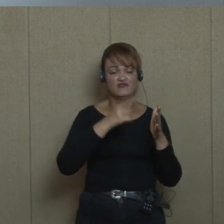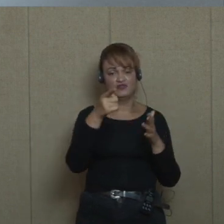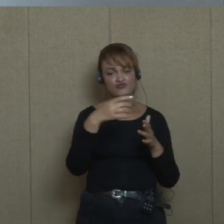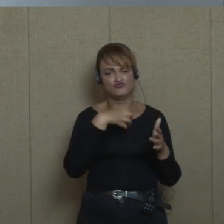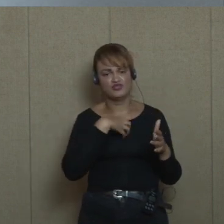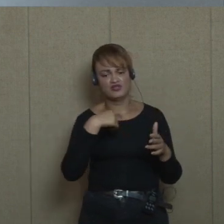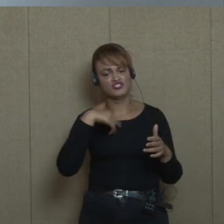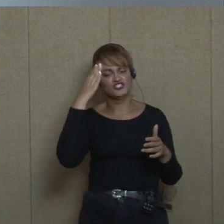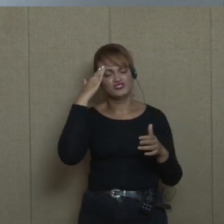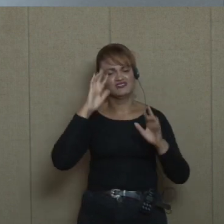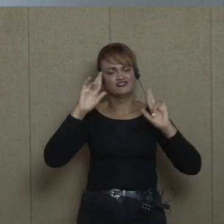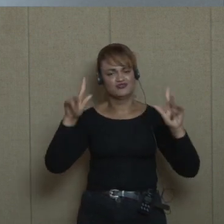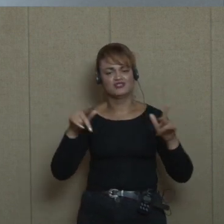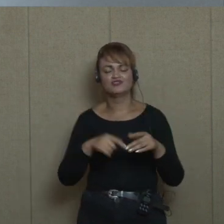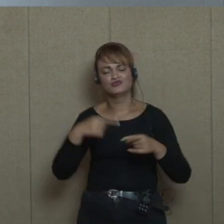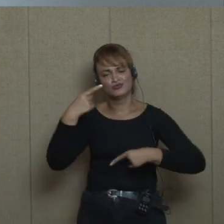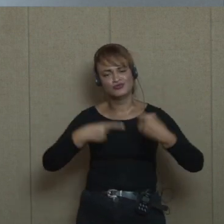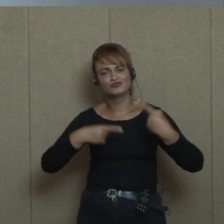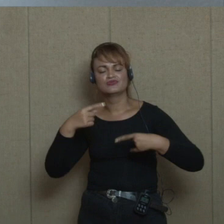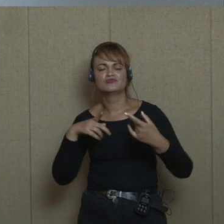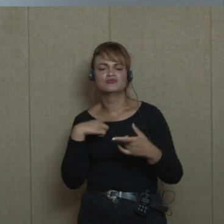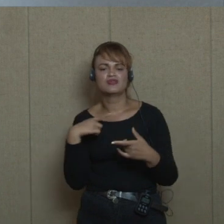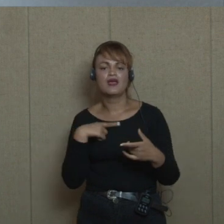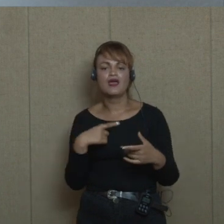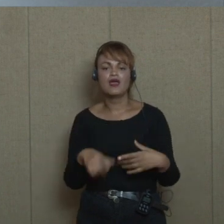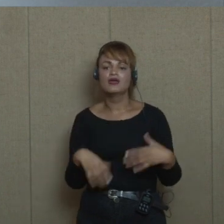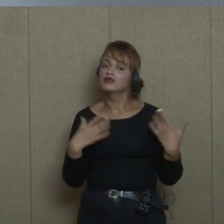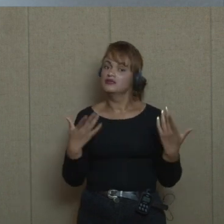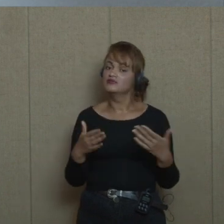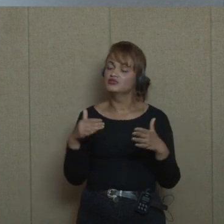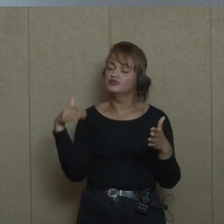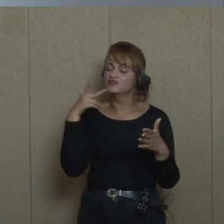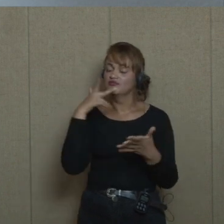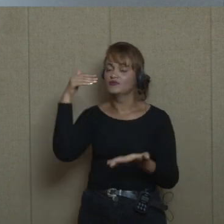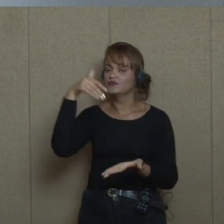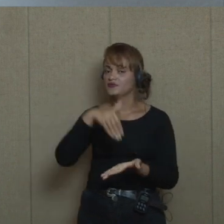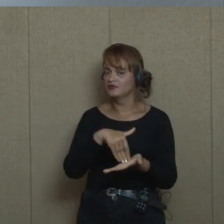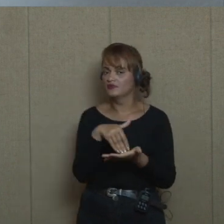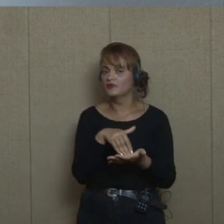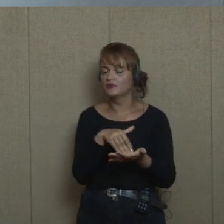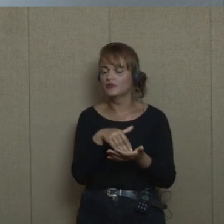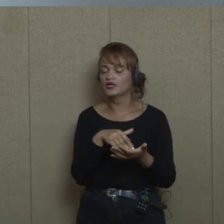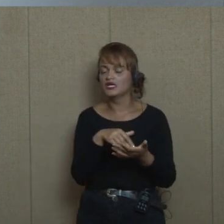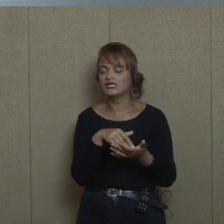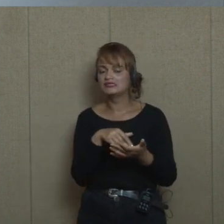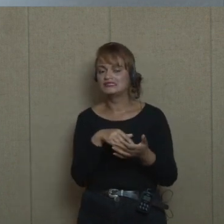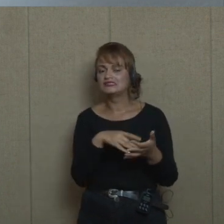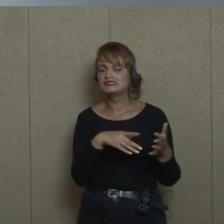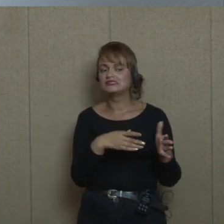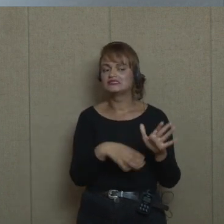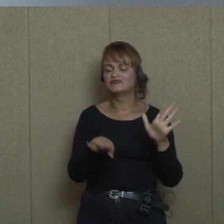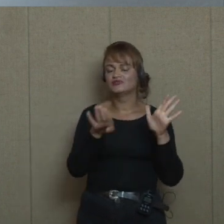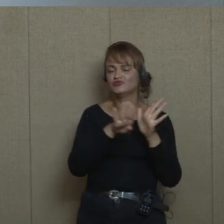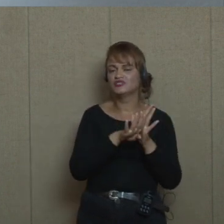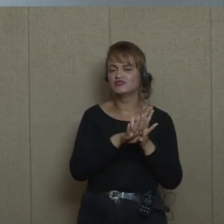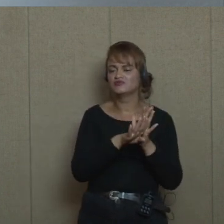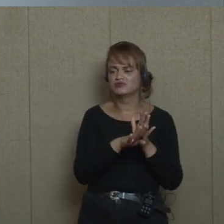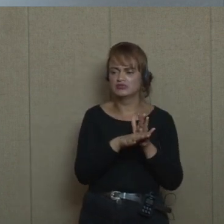nós ainda estamos discutindo isso. Mas nós achamos que, no final, é bom que as coisas vão chegar com valor.